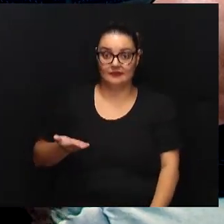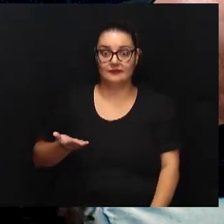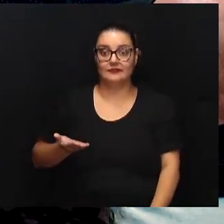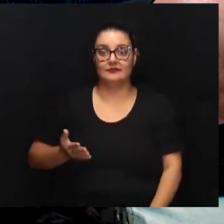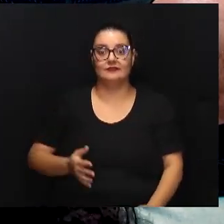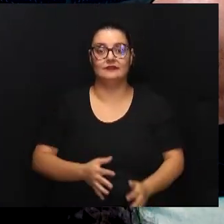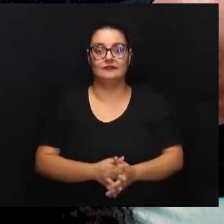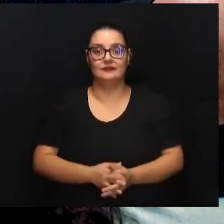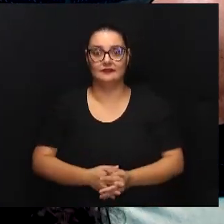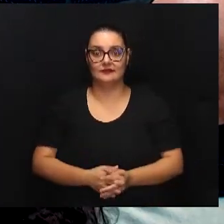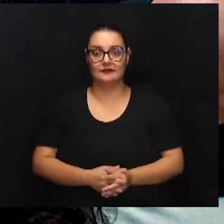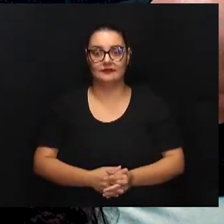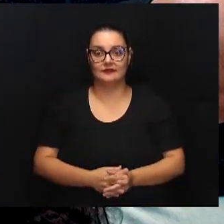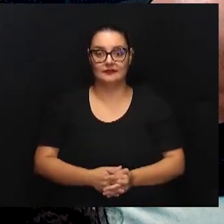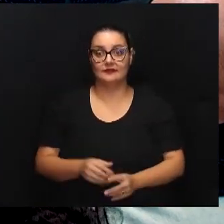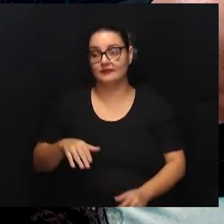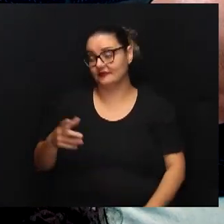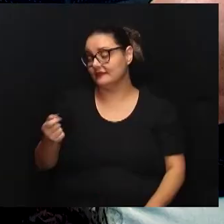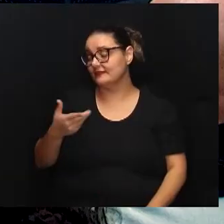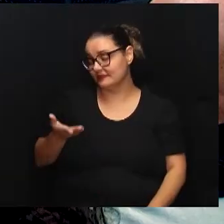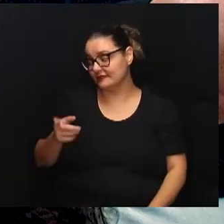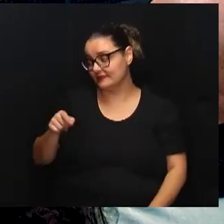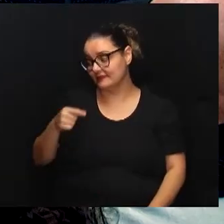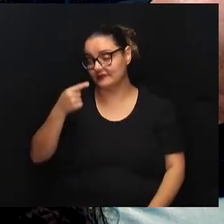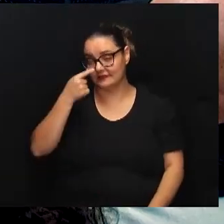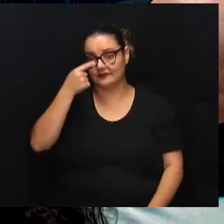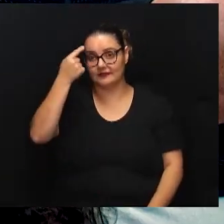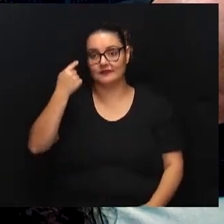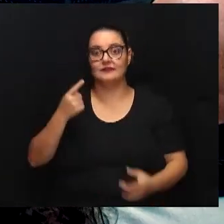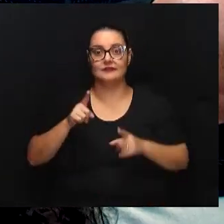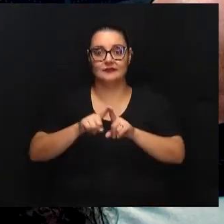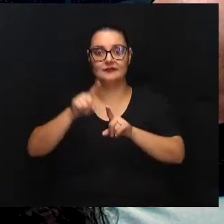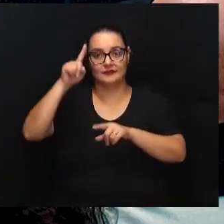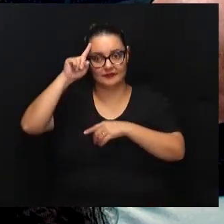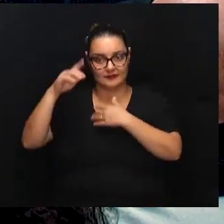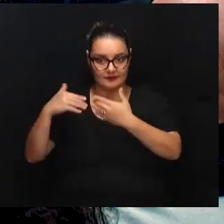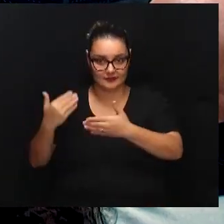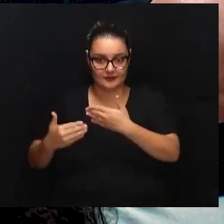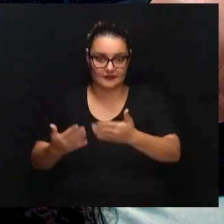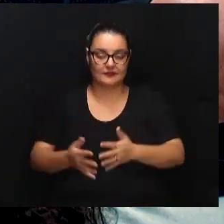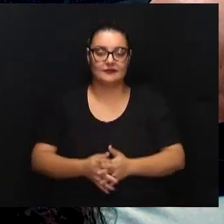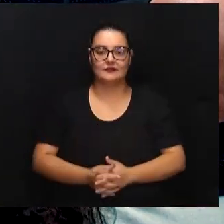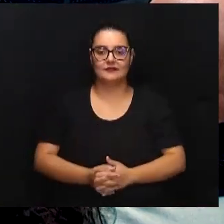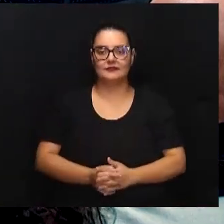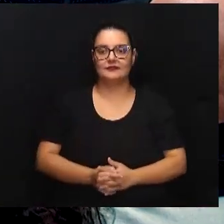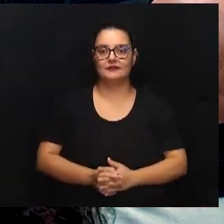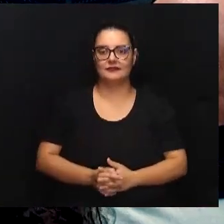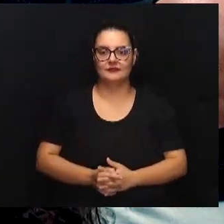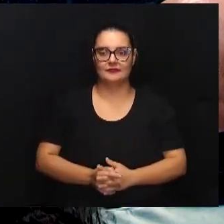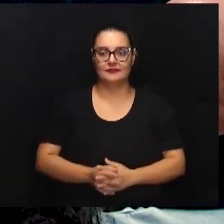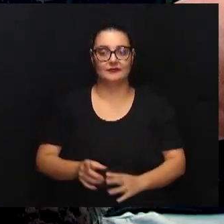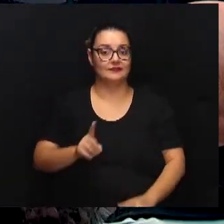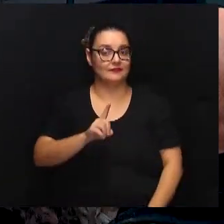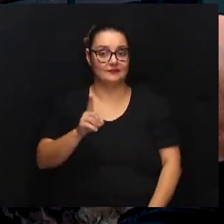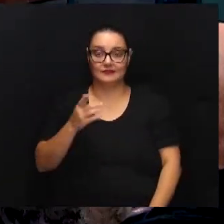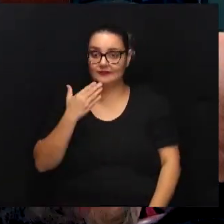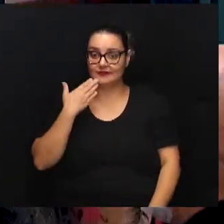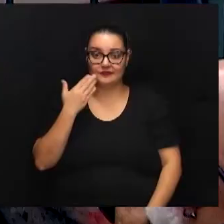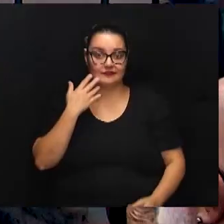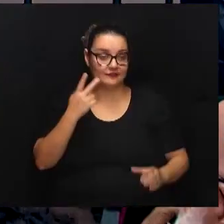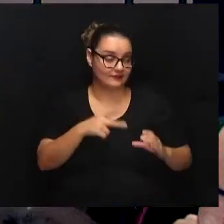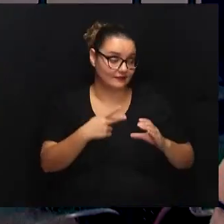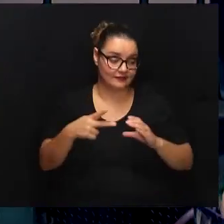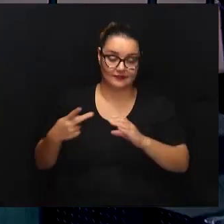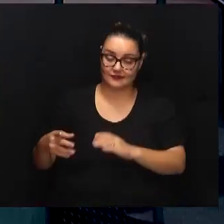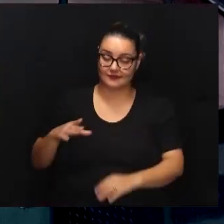vocês bem sabem. E mais do que isso, né, Paola? Pela parceria do cotidiano, porque